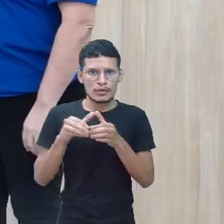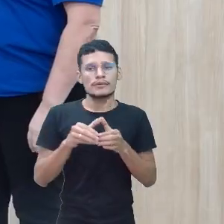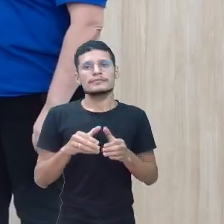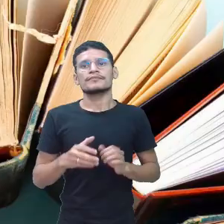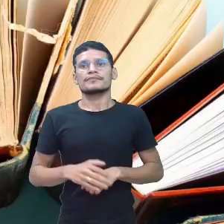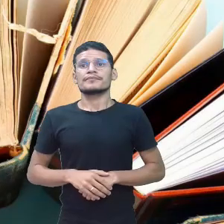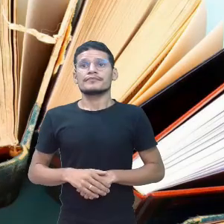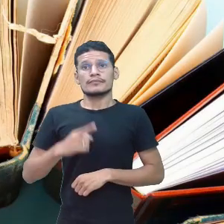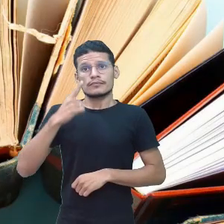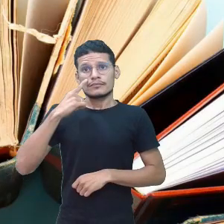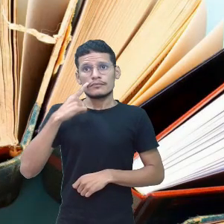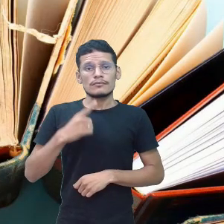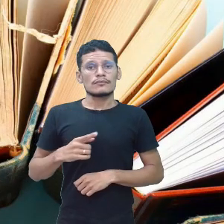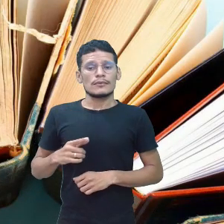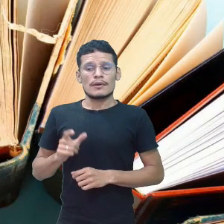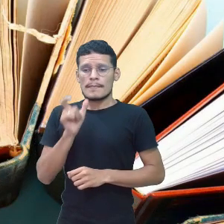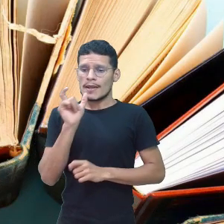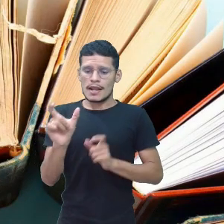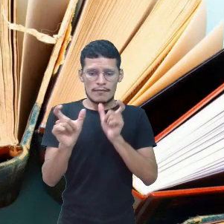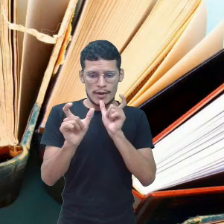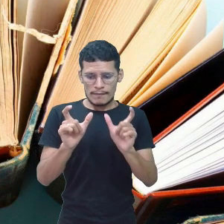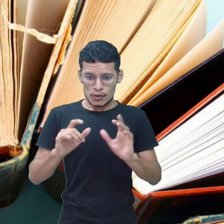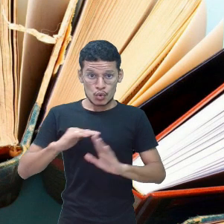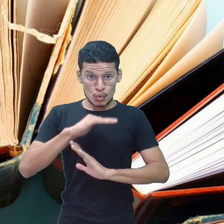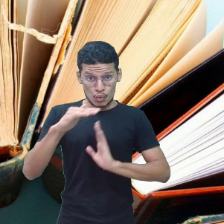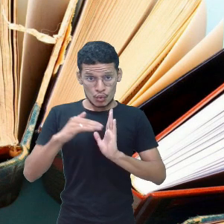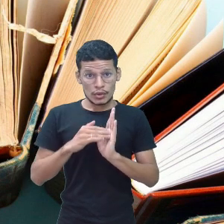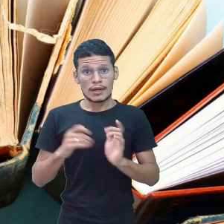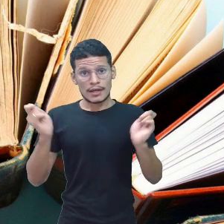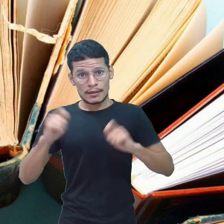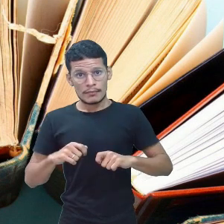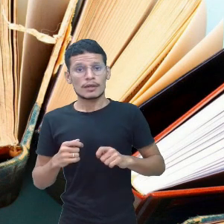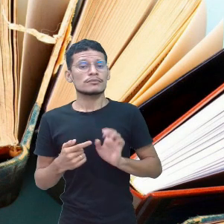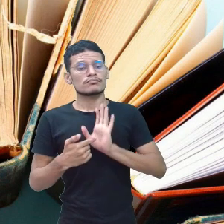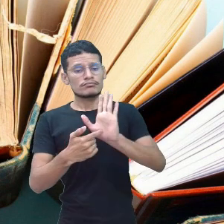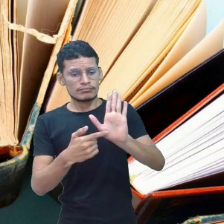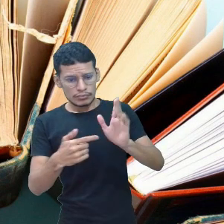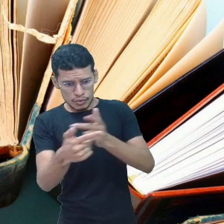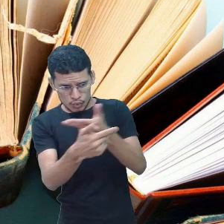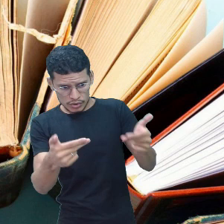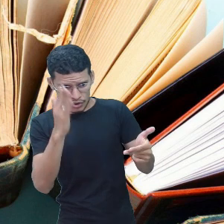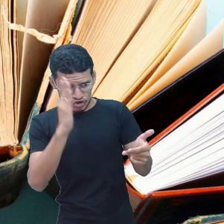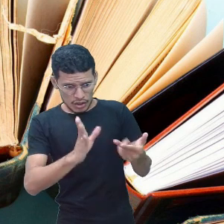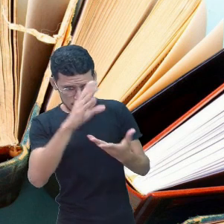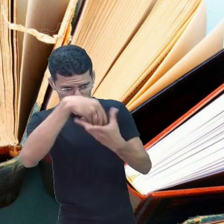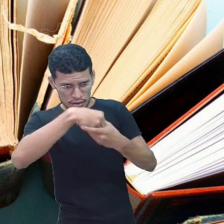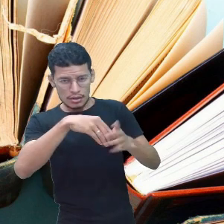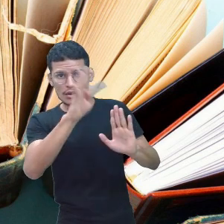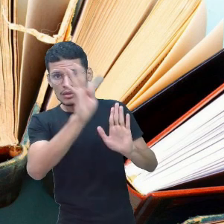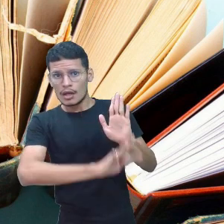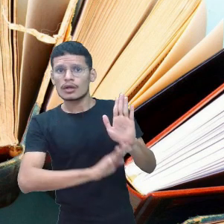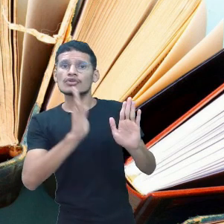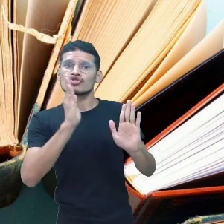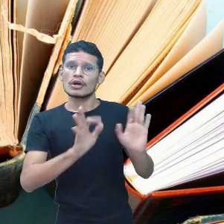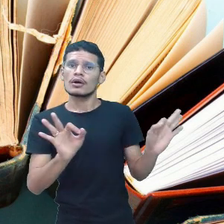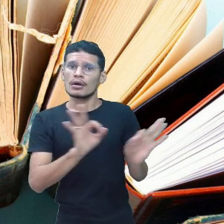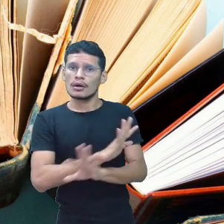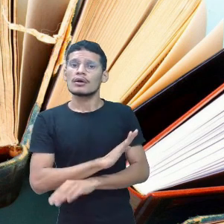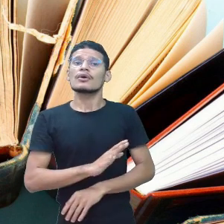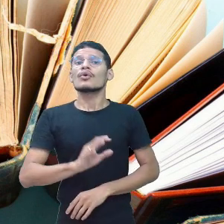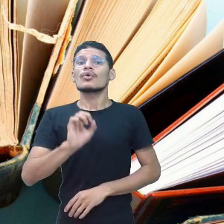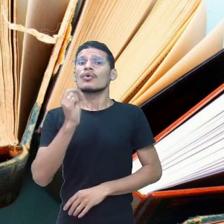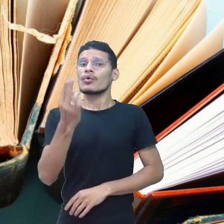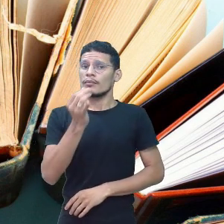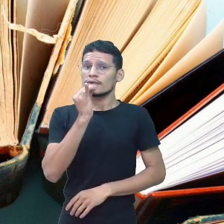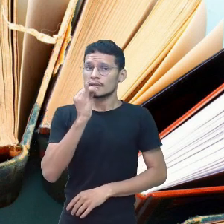Toda palavra ou expressão que se refere a coisas já mencionadas no texto, ou mesmo as que